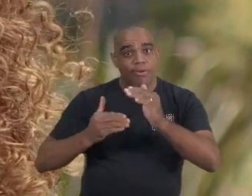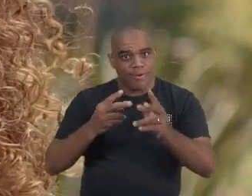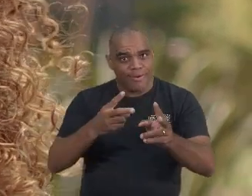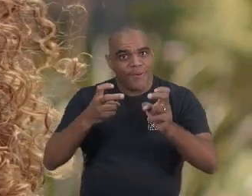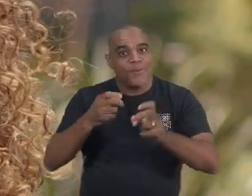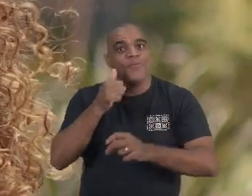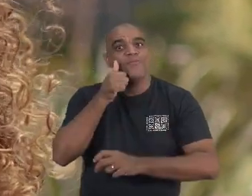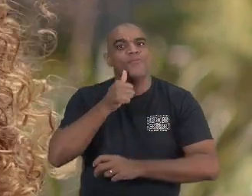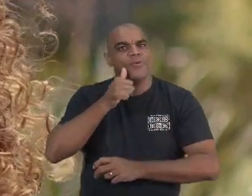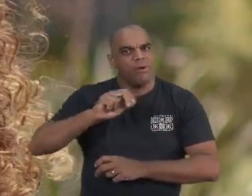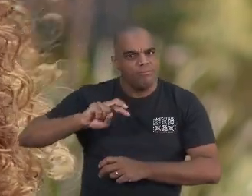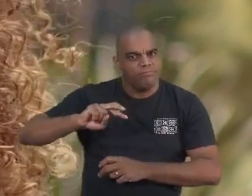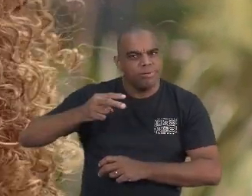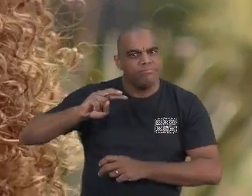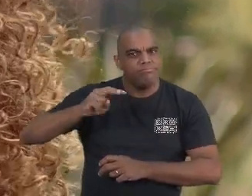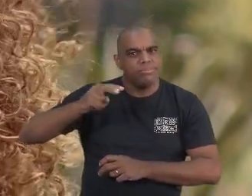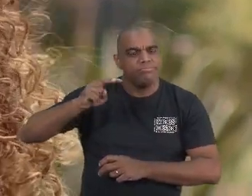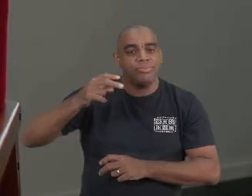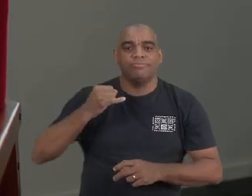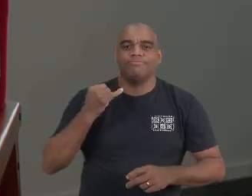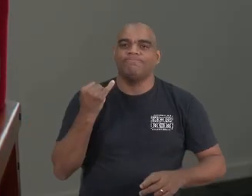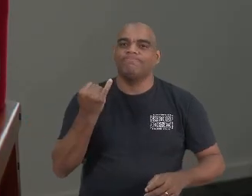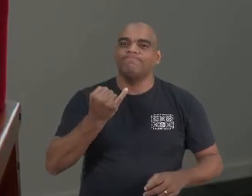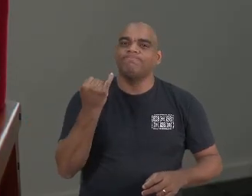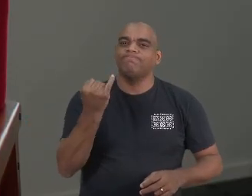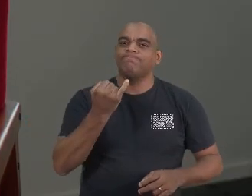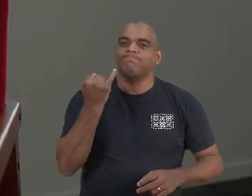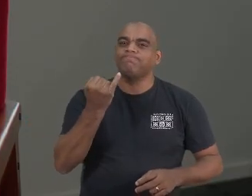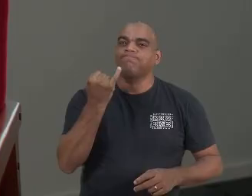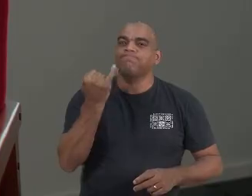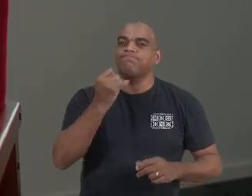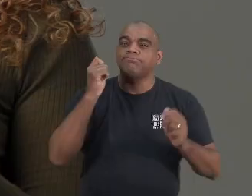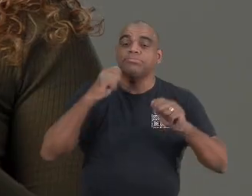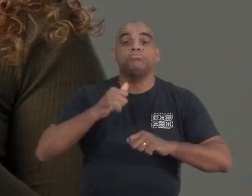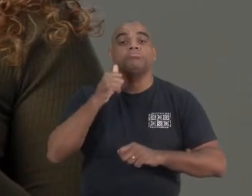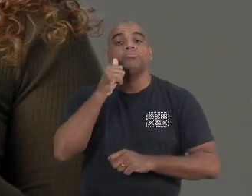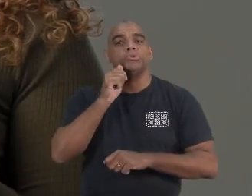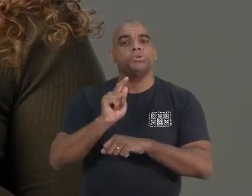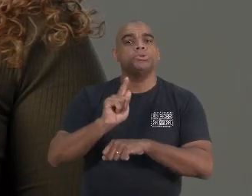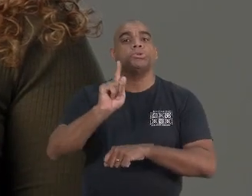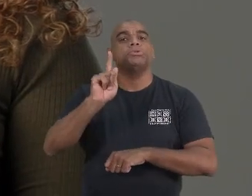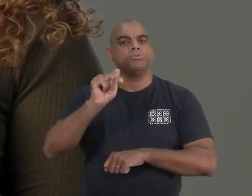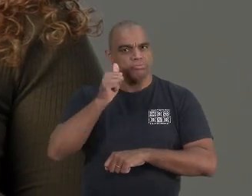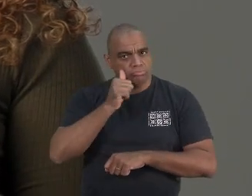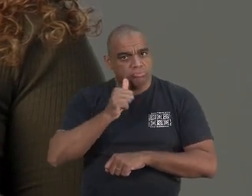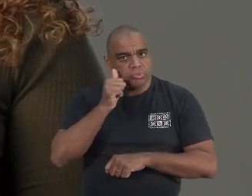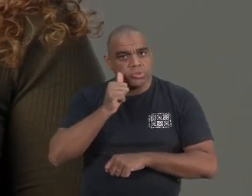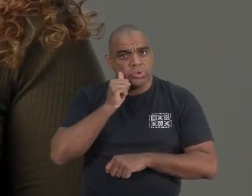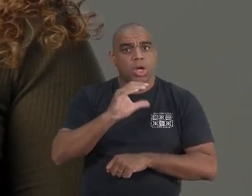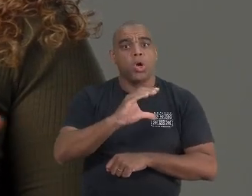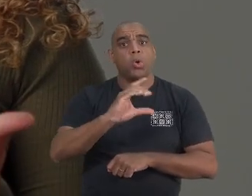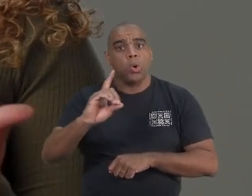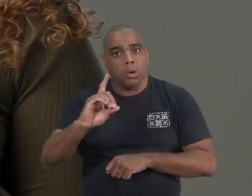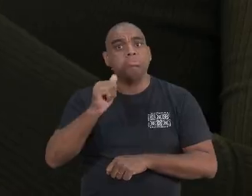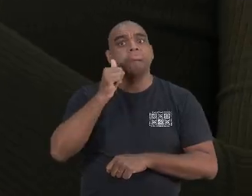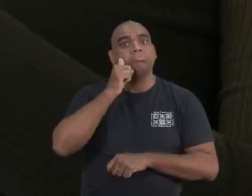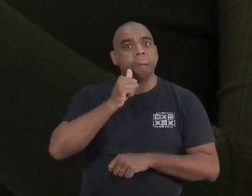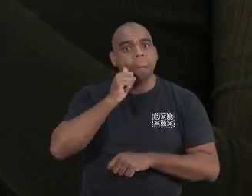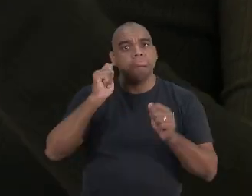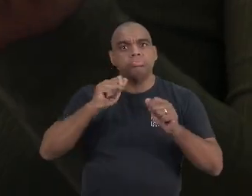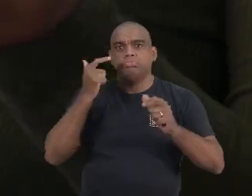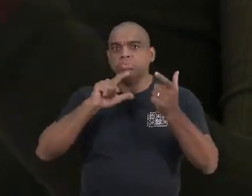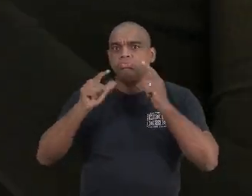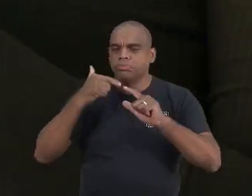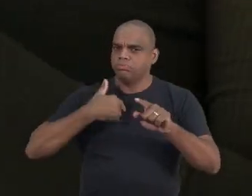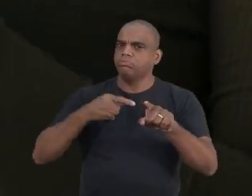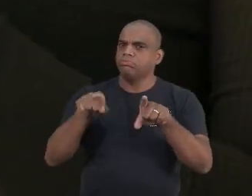mulheres nessas oportunidades de crescimento. Então é muito importante a gente se ver. A minha gerente é uma mulher, a minha coordenadora é uma mulher. Poxa,